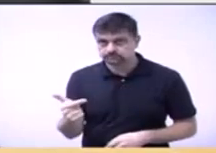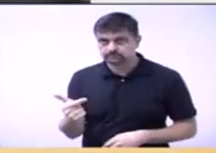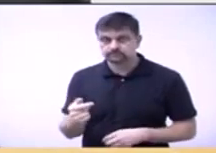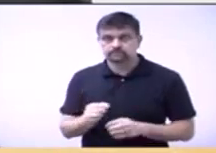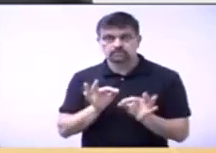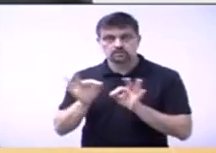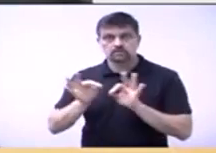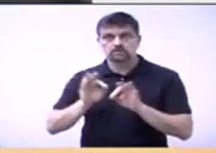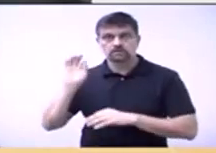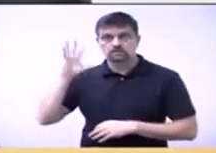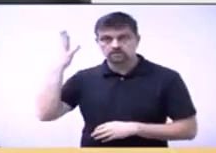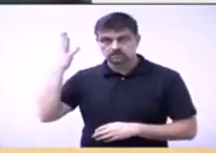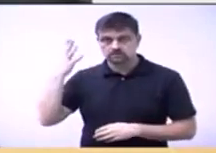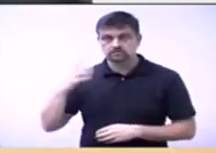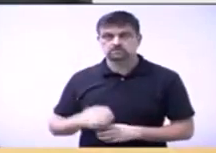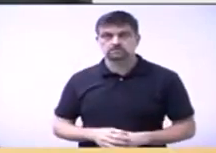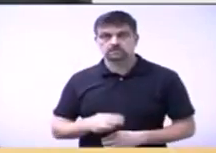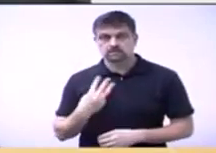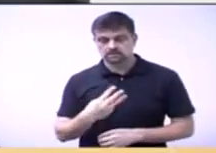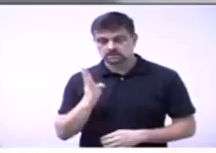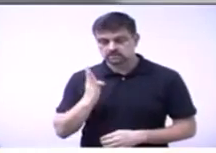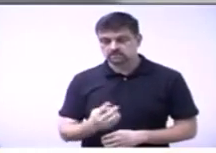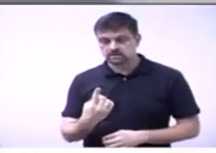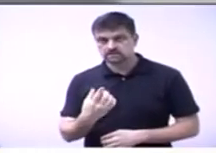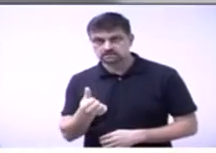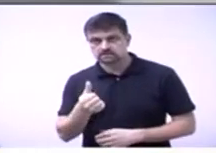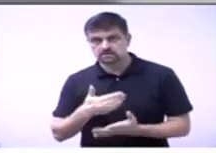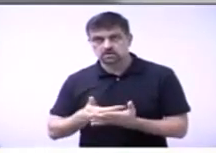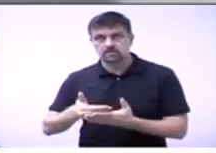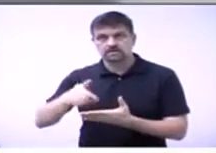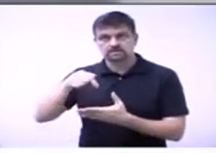de resolução número 03/16 está em votação.